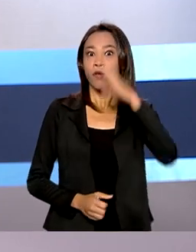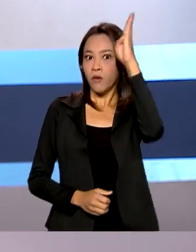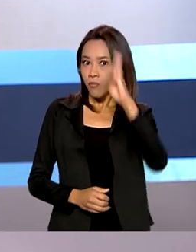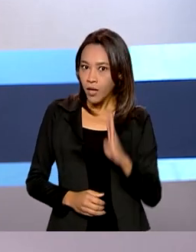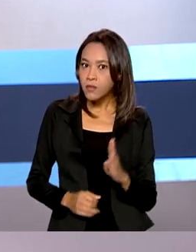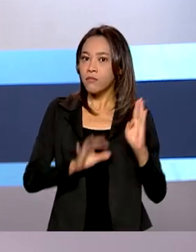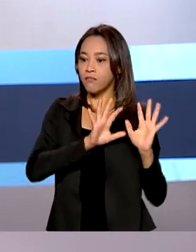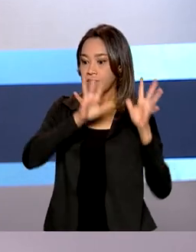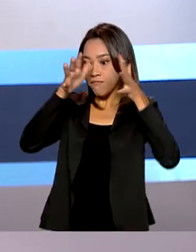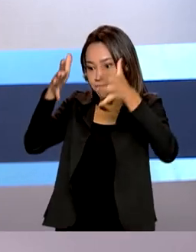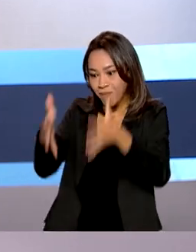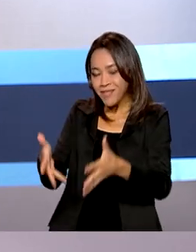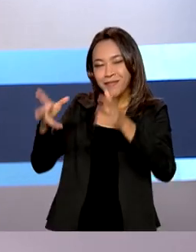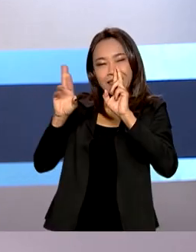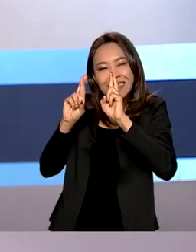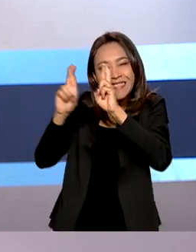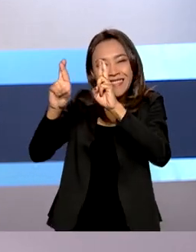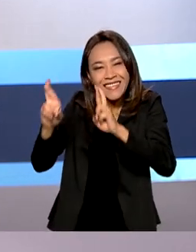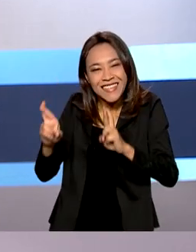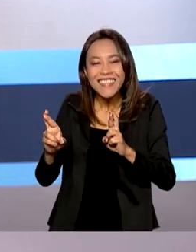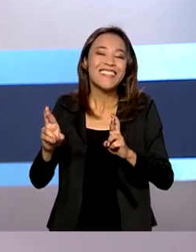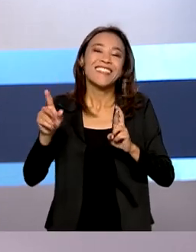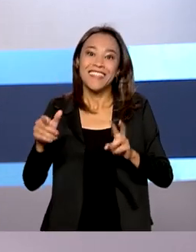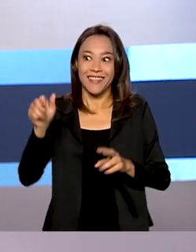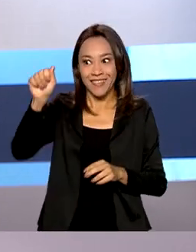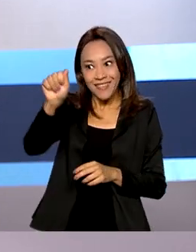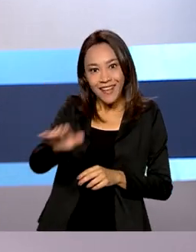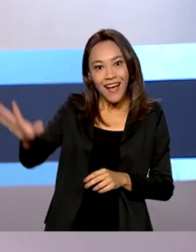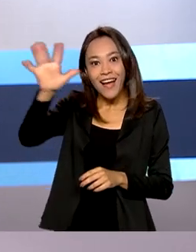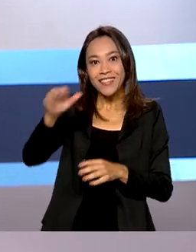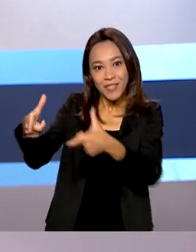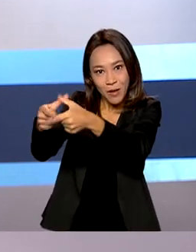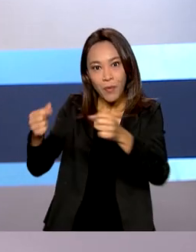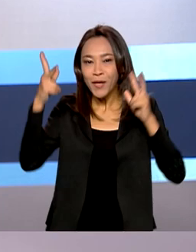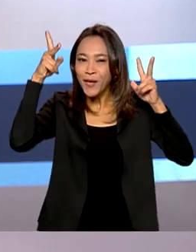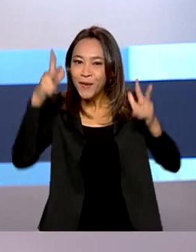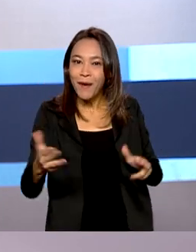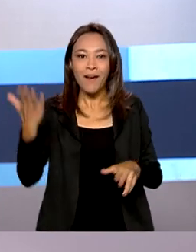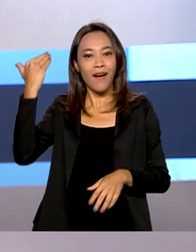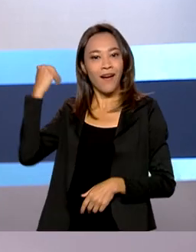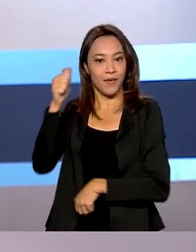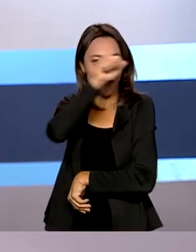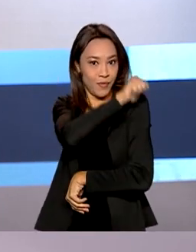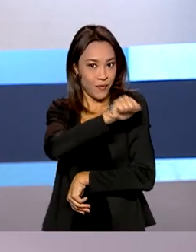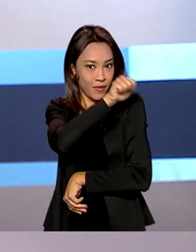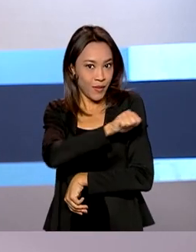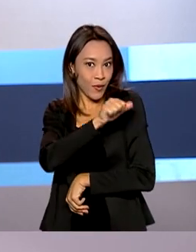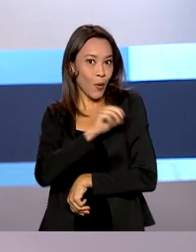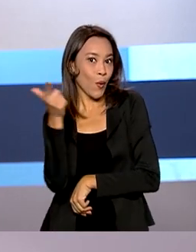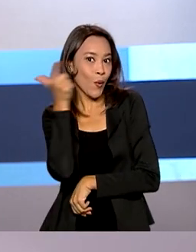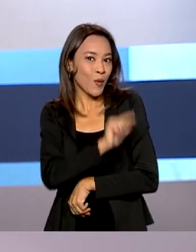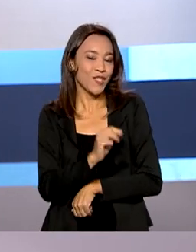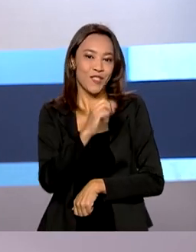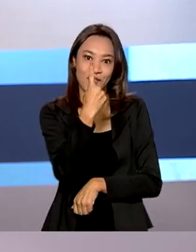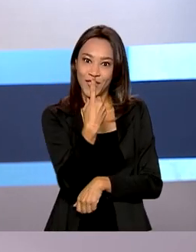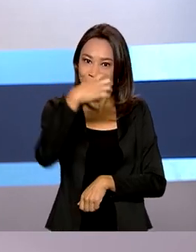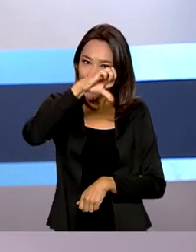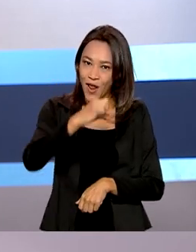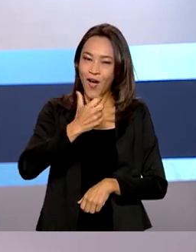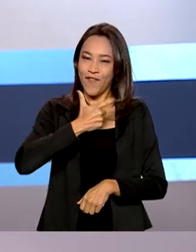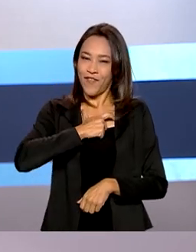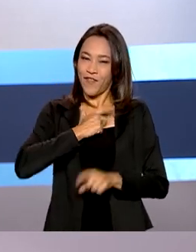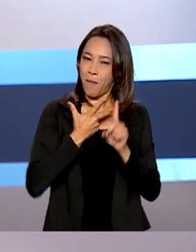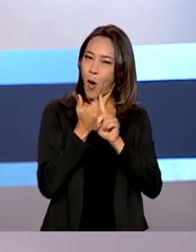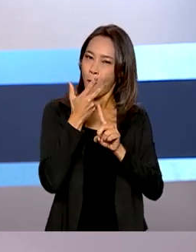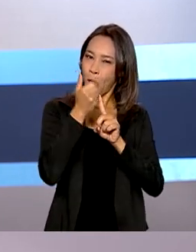E o Brasil participa com a esperança de repetir no país asiático o desempenho do Rio de Janeiro, quando conquistou 19 medalhas,